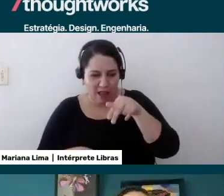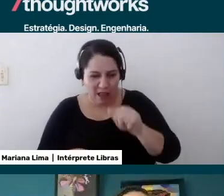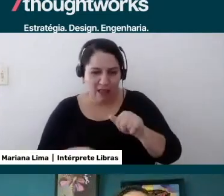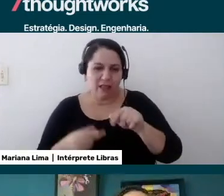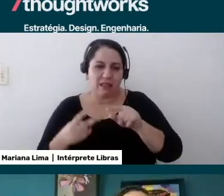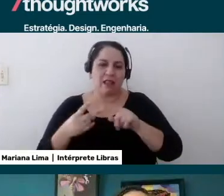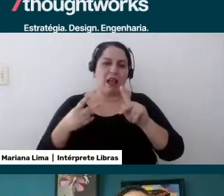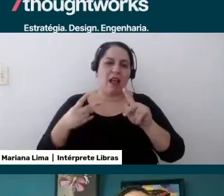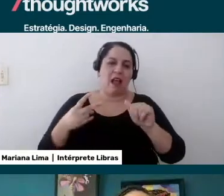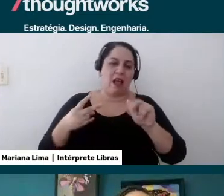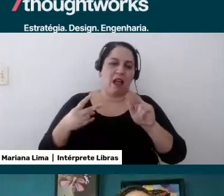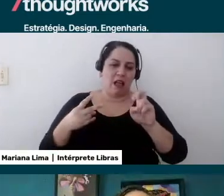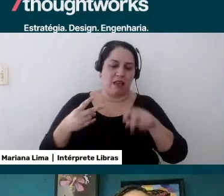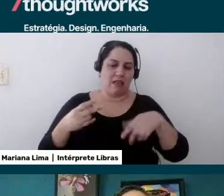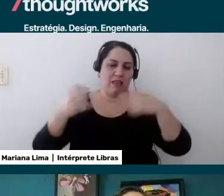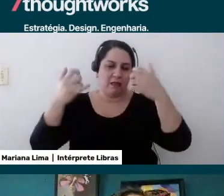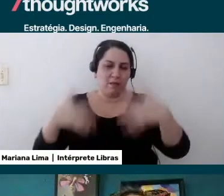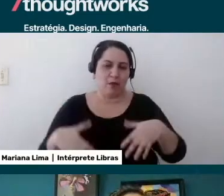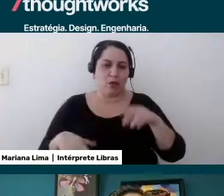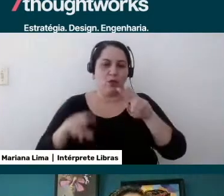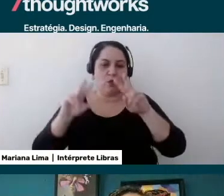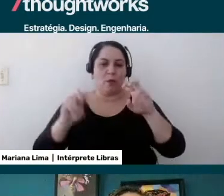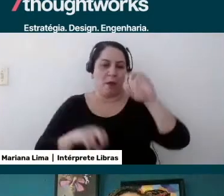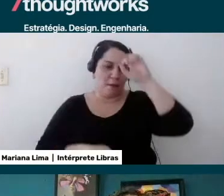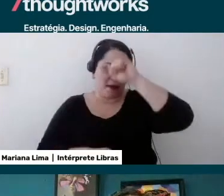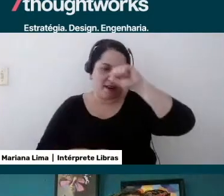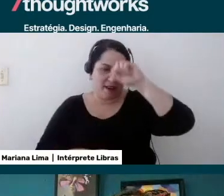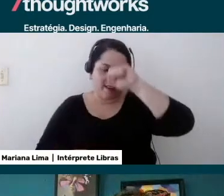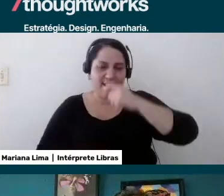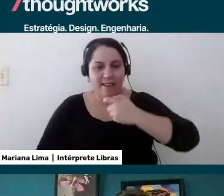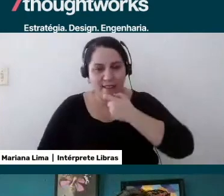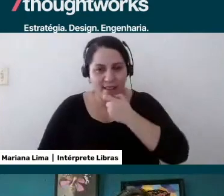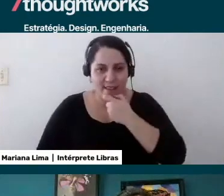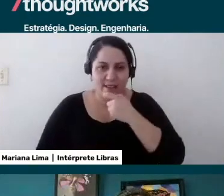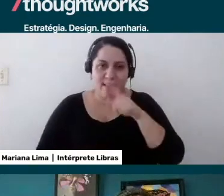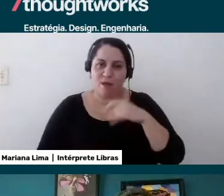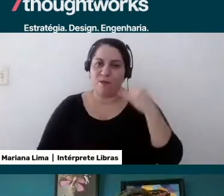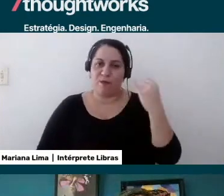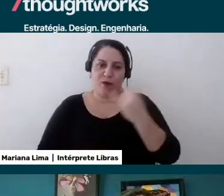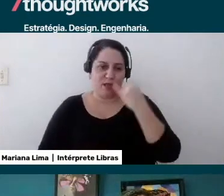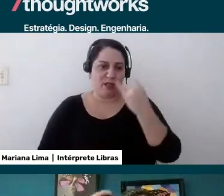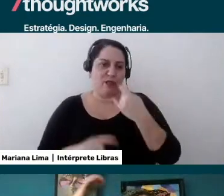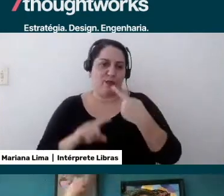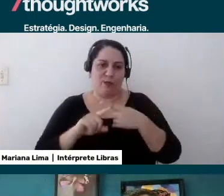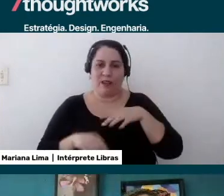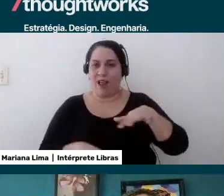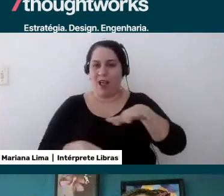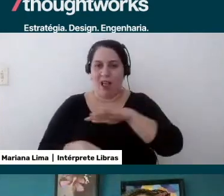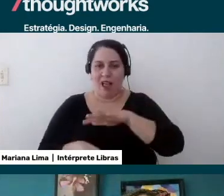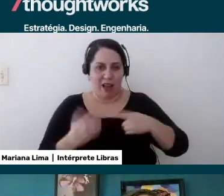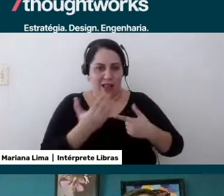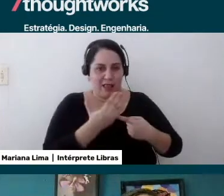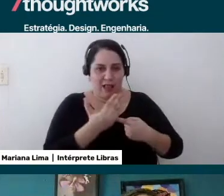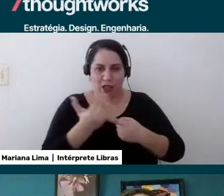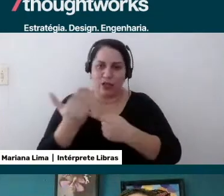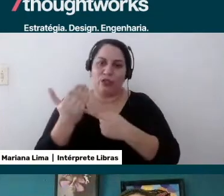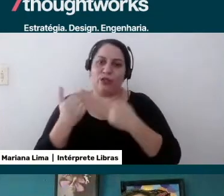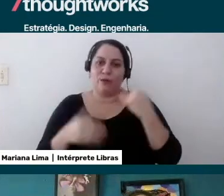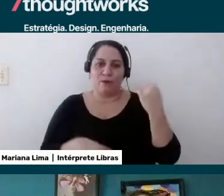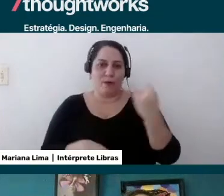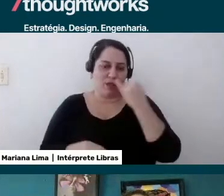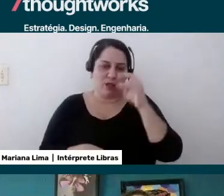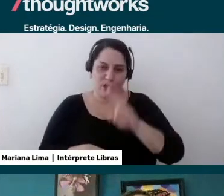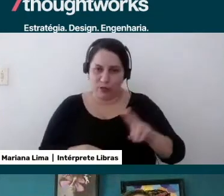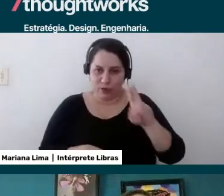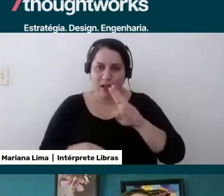a questão do apoio para aprendizado do inglês, que é uma língua muito utilizada em tecnologia e que acaba sendo uma barreira.